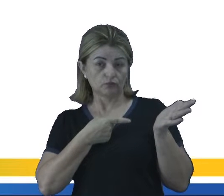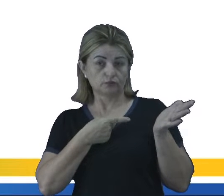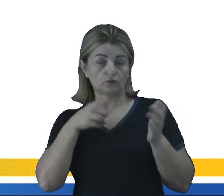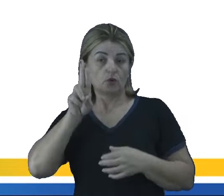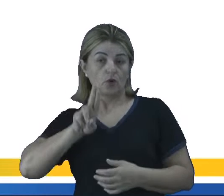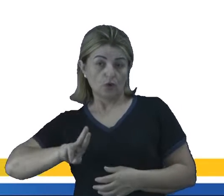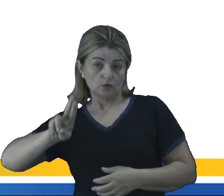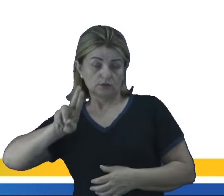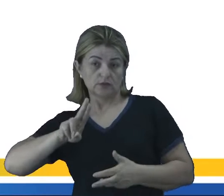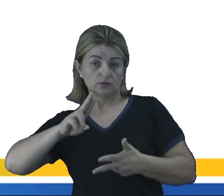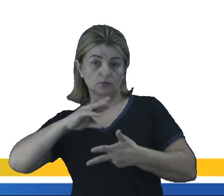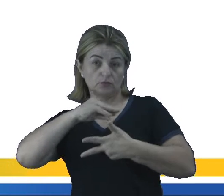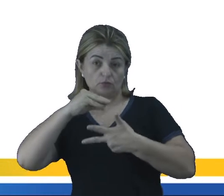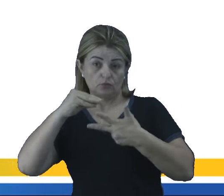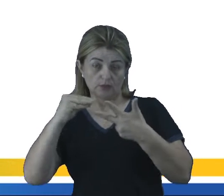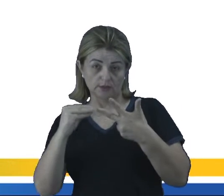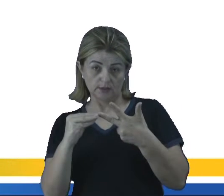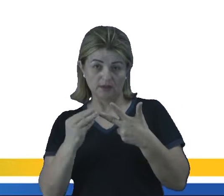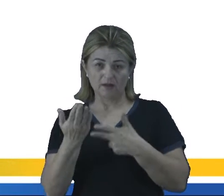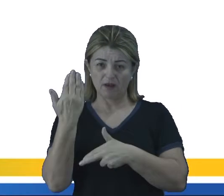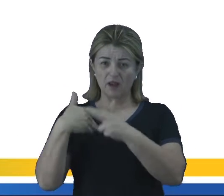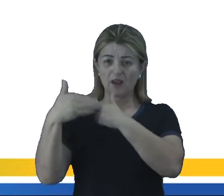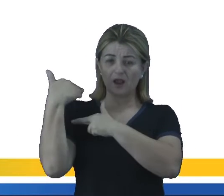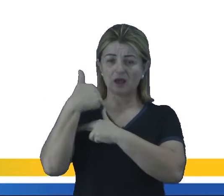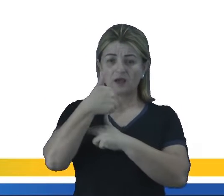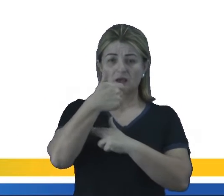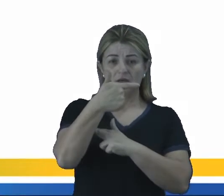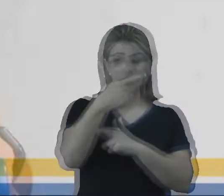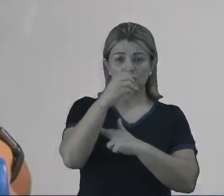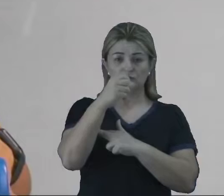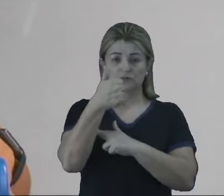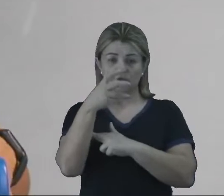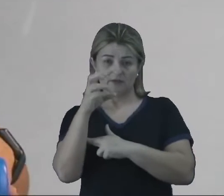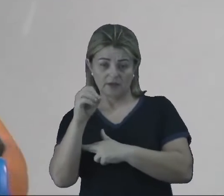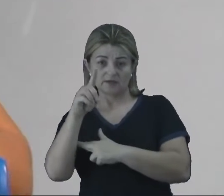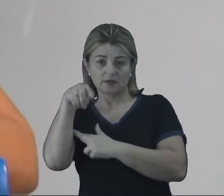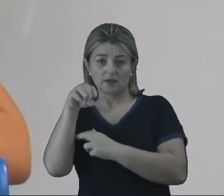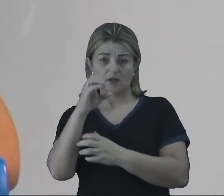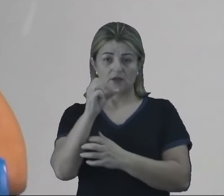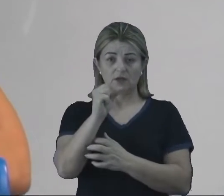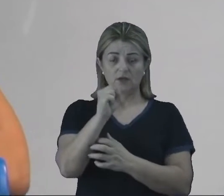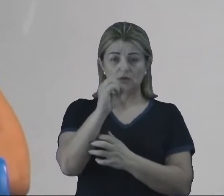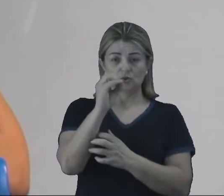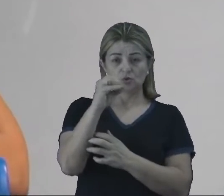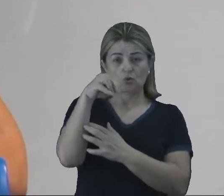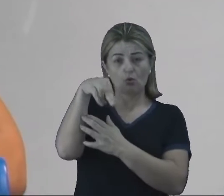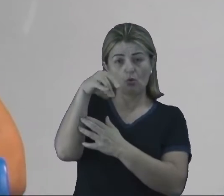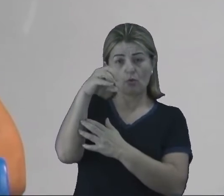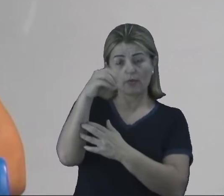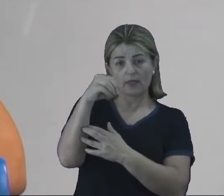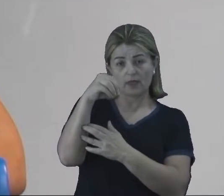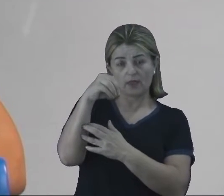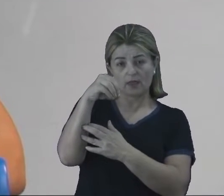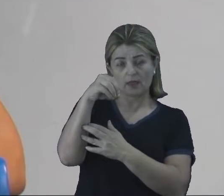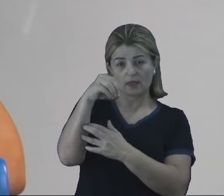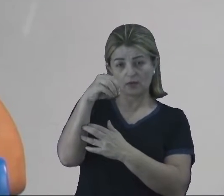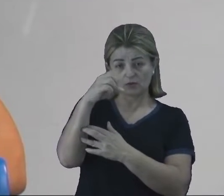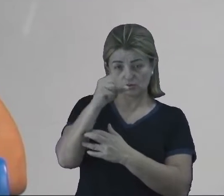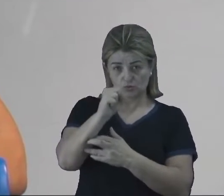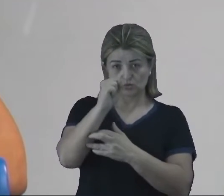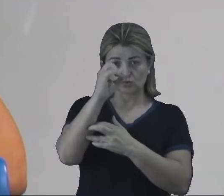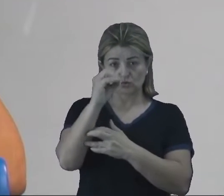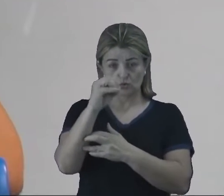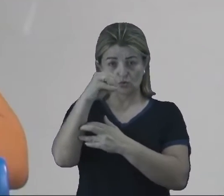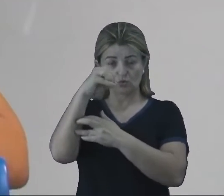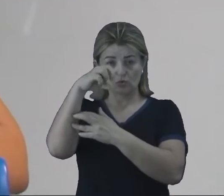língua estrangeira, aquela que você escolheu lá na inscrição do Enem, quando você formalizou, né, a